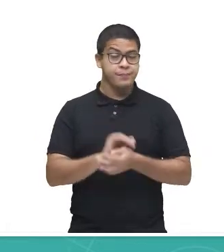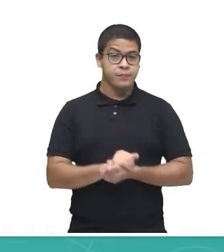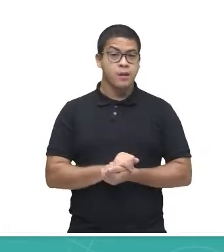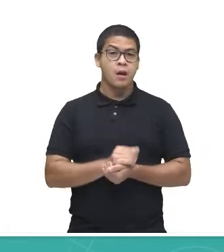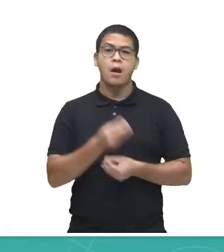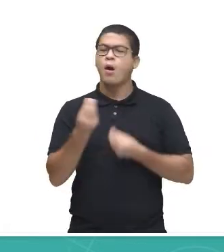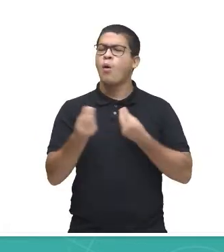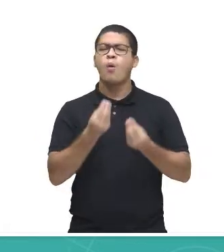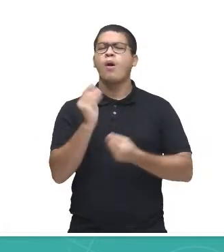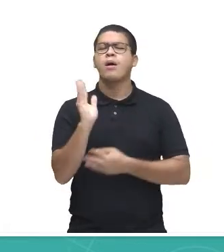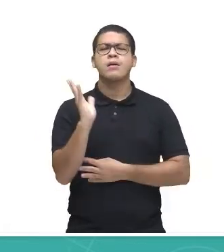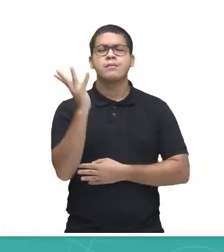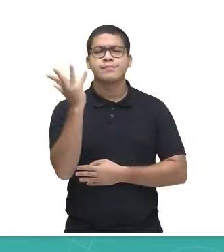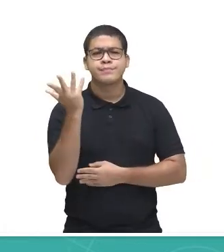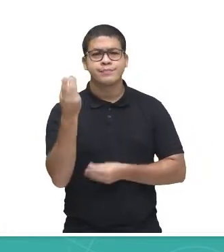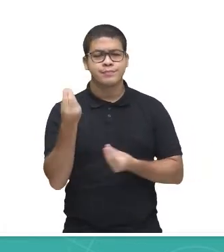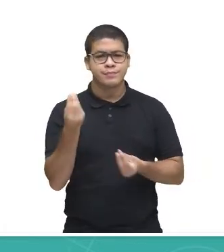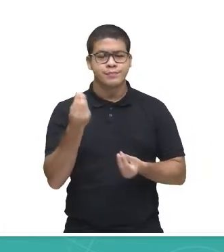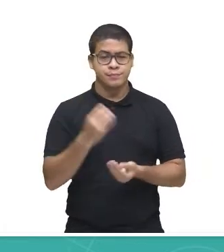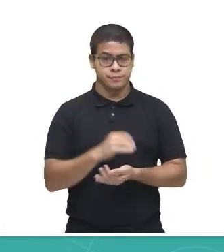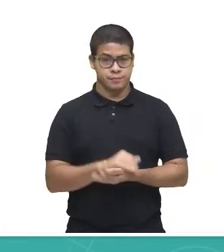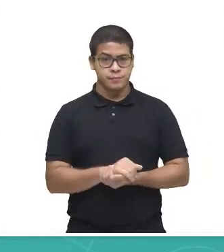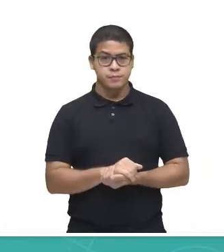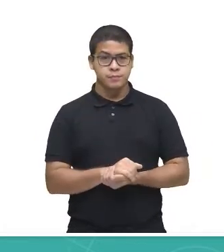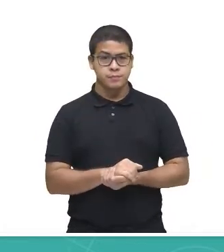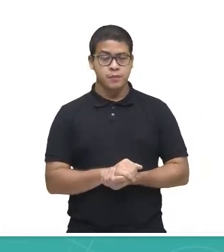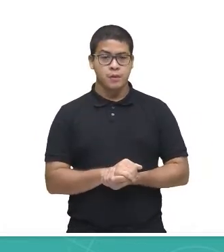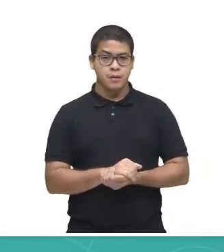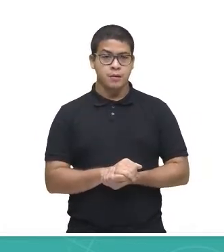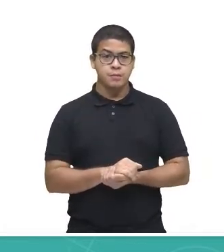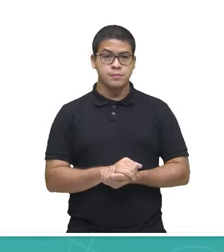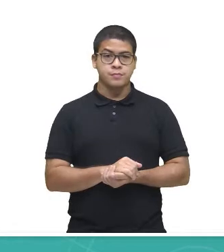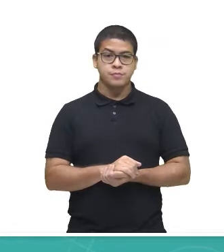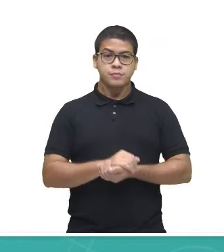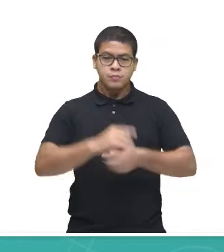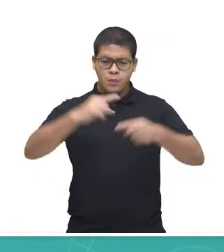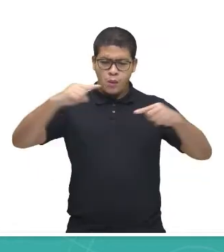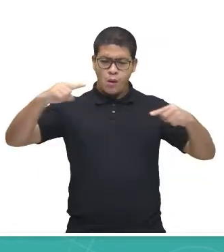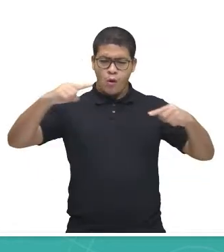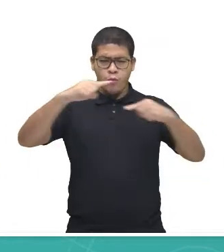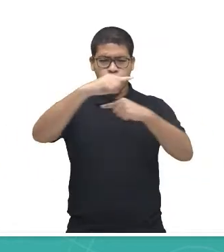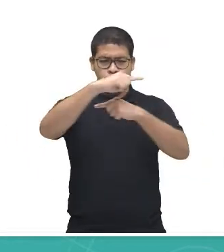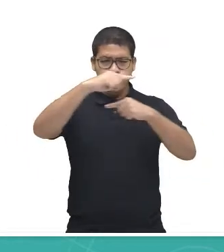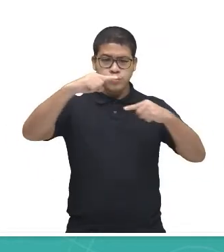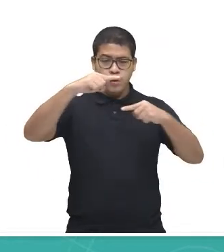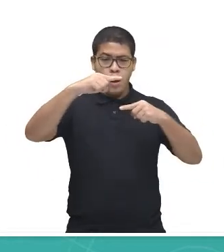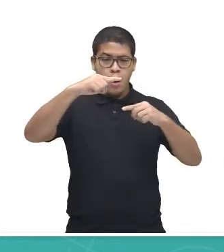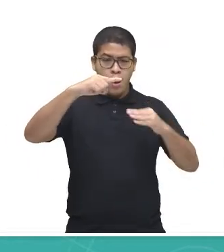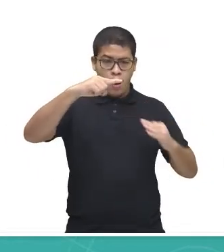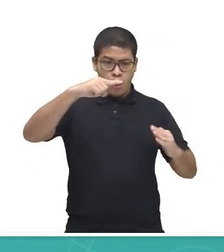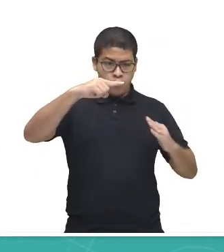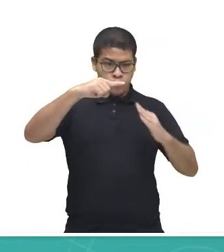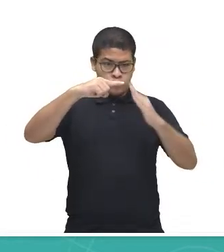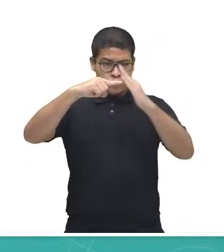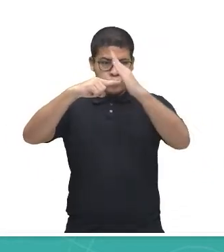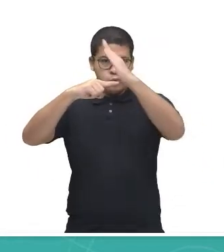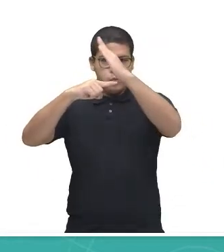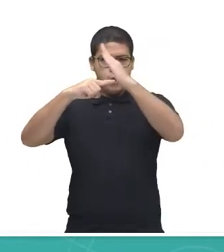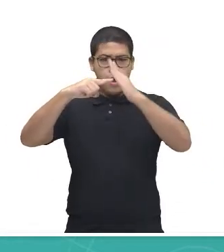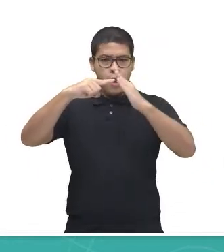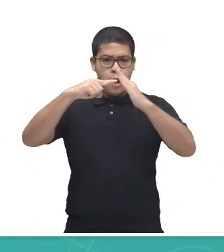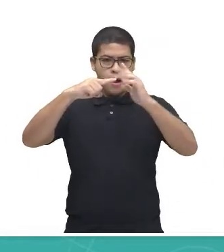acontece? Quando a gente tem um encontro de duas retas quaisquer, a gente tem aqui no caso